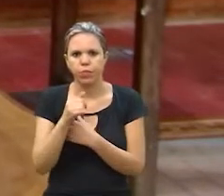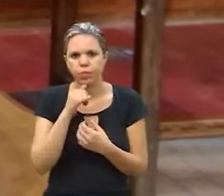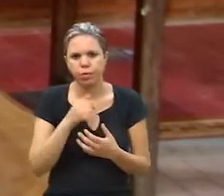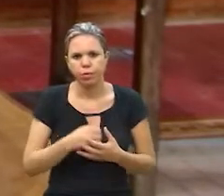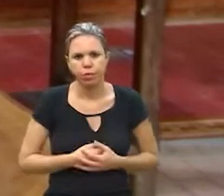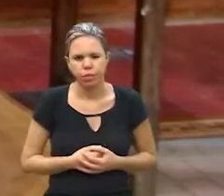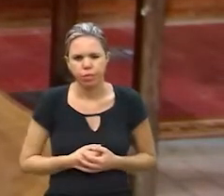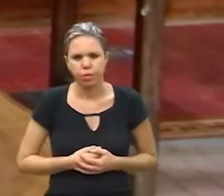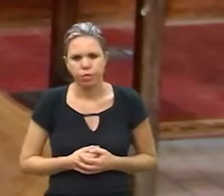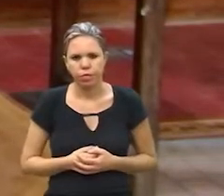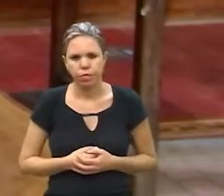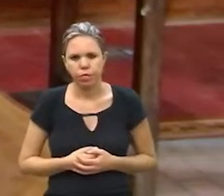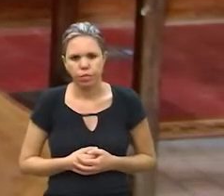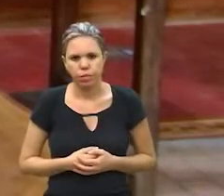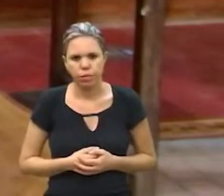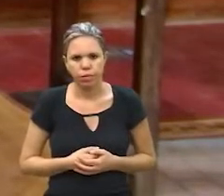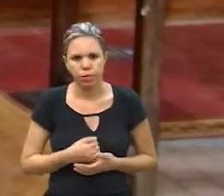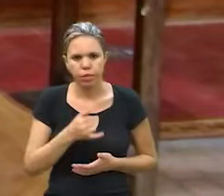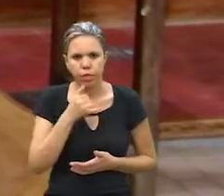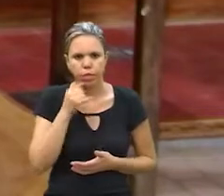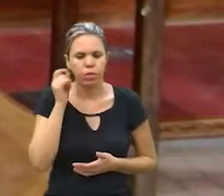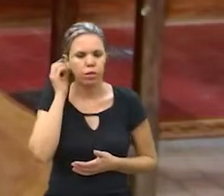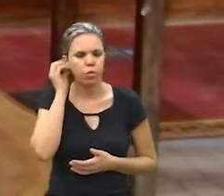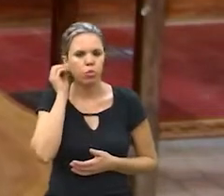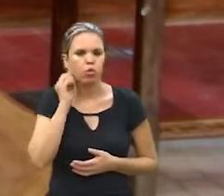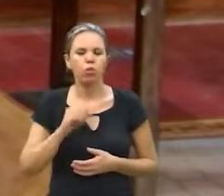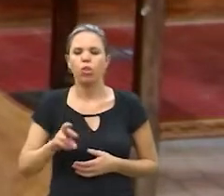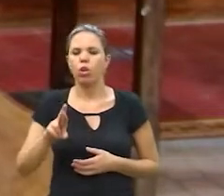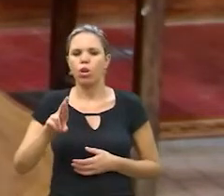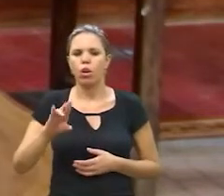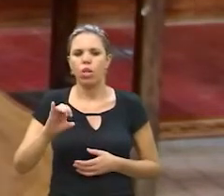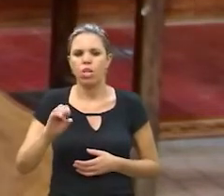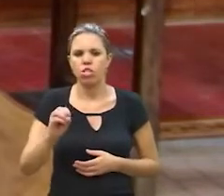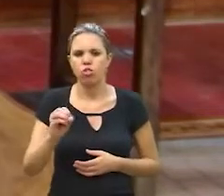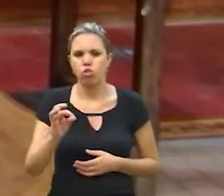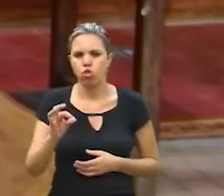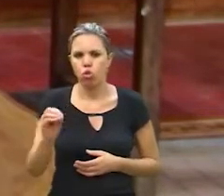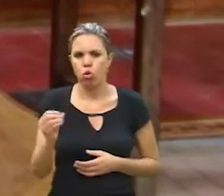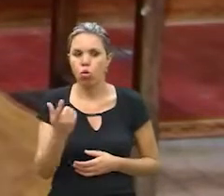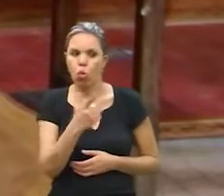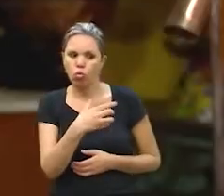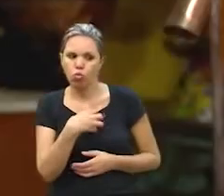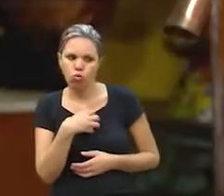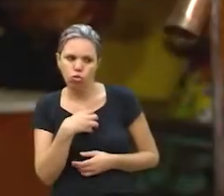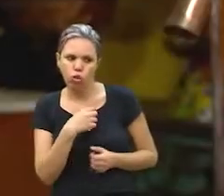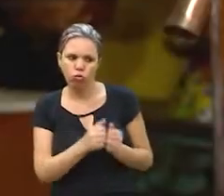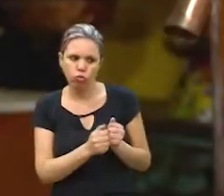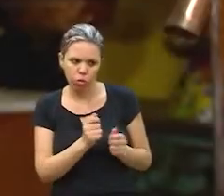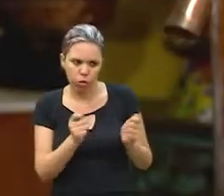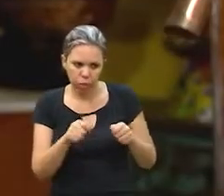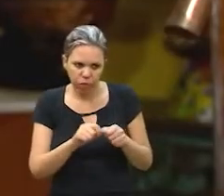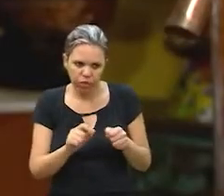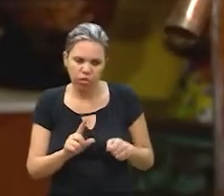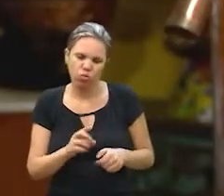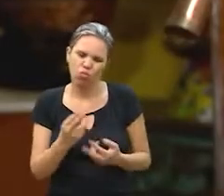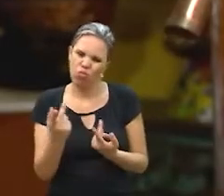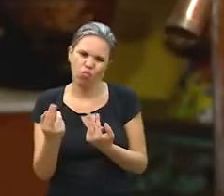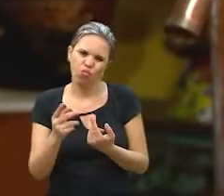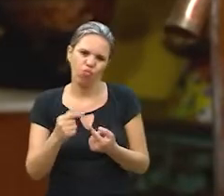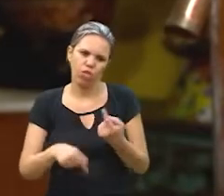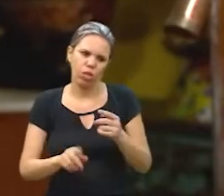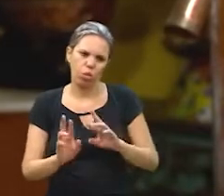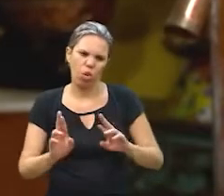de... fugindo um pouquinho do risoto, né? Mas dá para fazer com outro tipo de arroz? Olha, não vai ficar